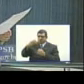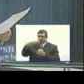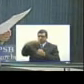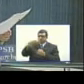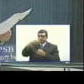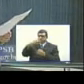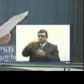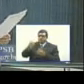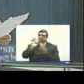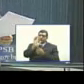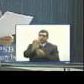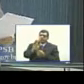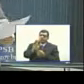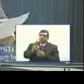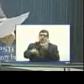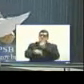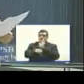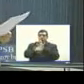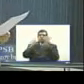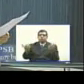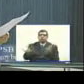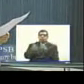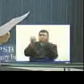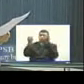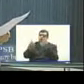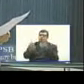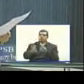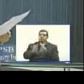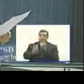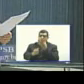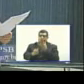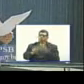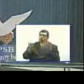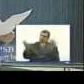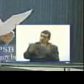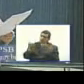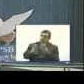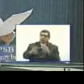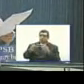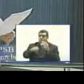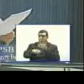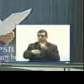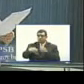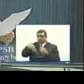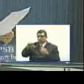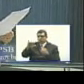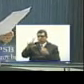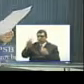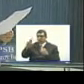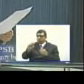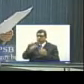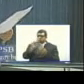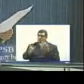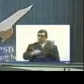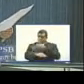o que nos coloca entre os estados mais ricos da Federação entretanto desses mais de 10 milhões o orçamento de